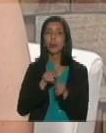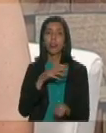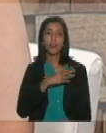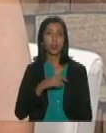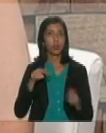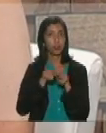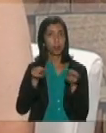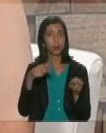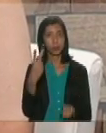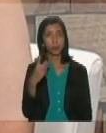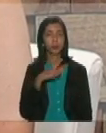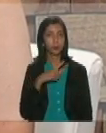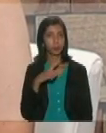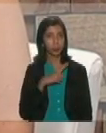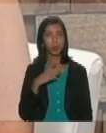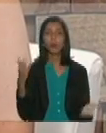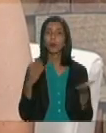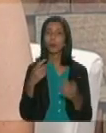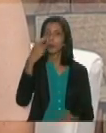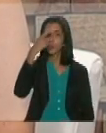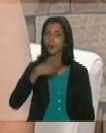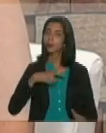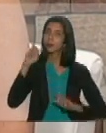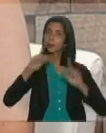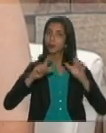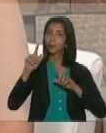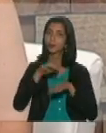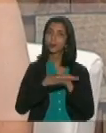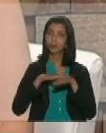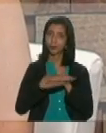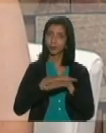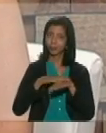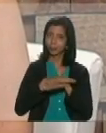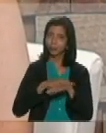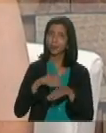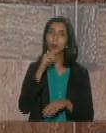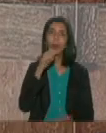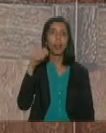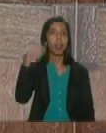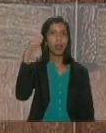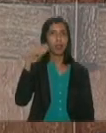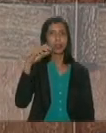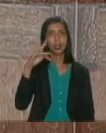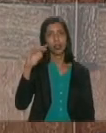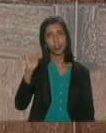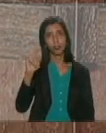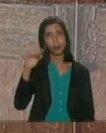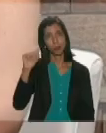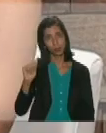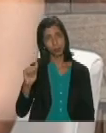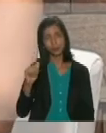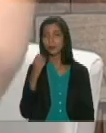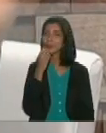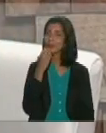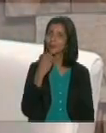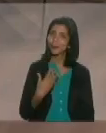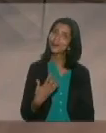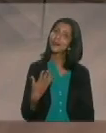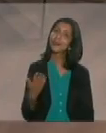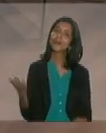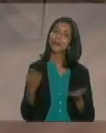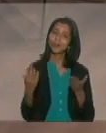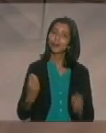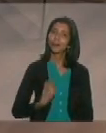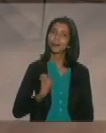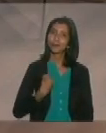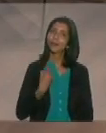Pedro e Carolina. No perfil de hoje, eu vou conversar com alegria e prazer com a Cláudia Mauro. Ei, Rogéria. Que bom, Cláudia, que você